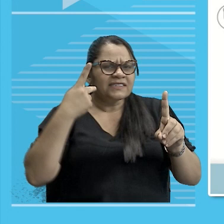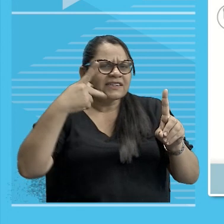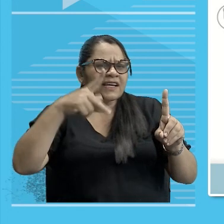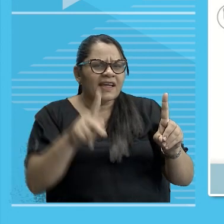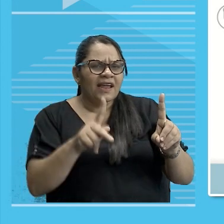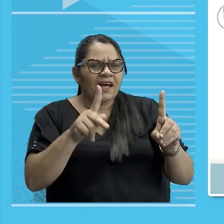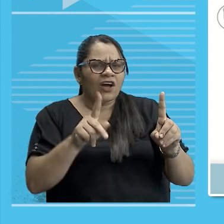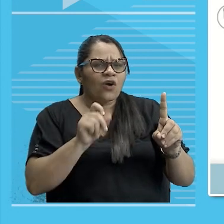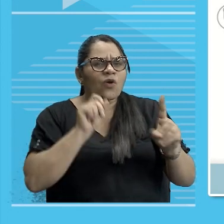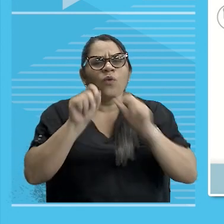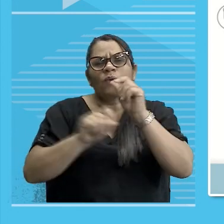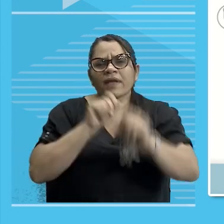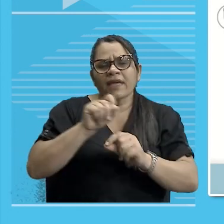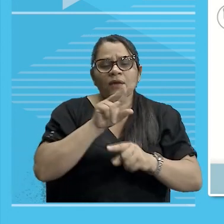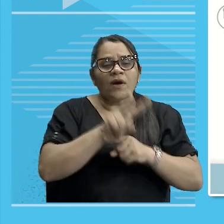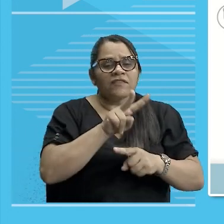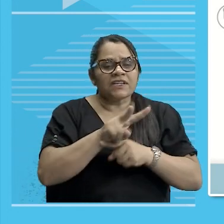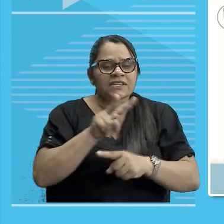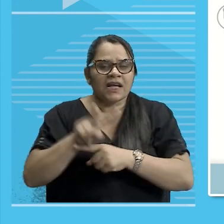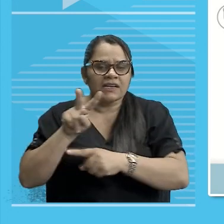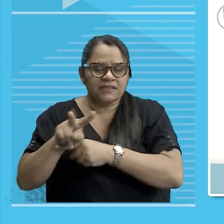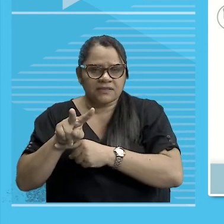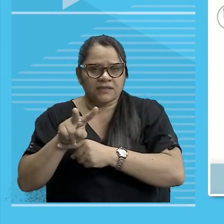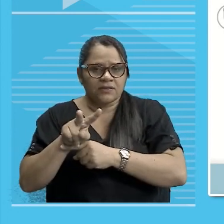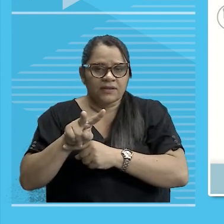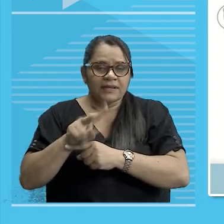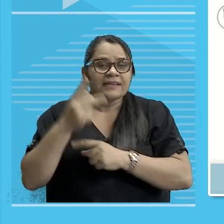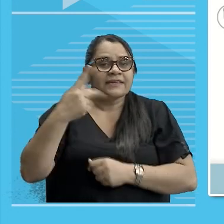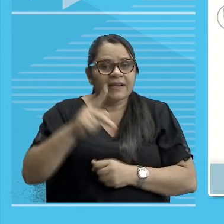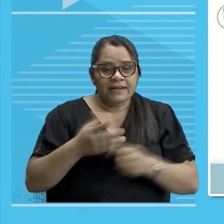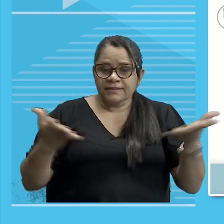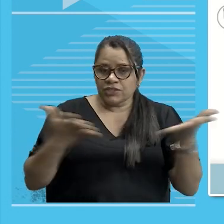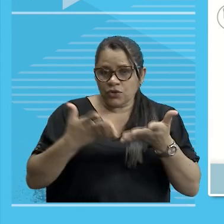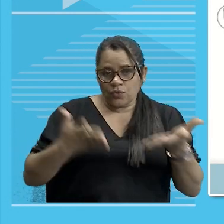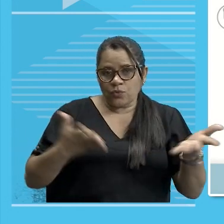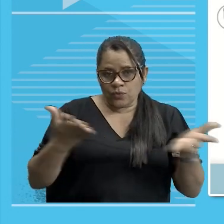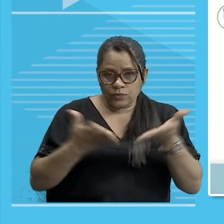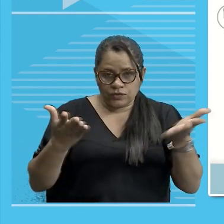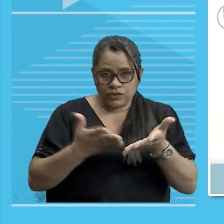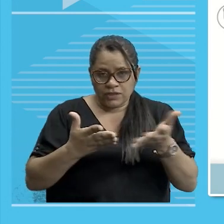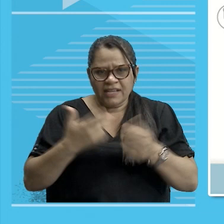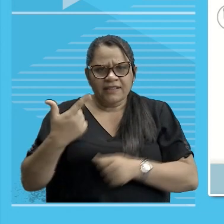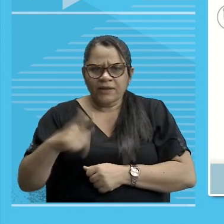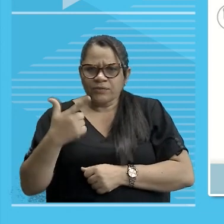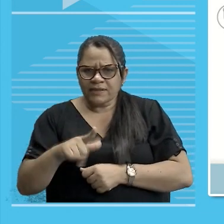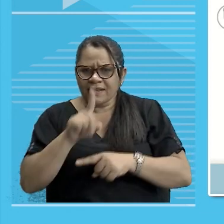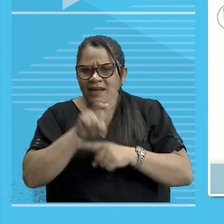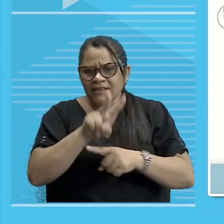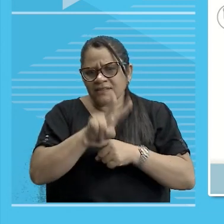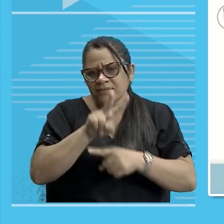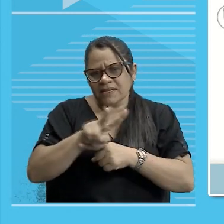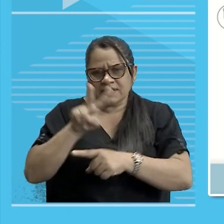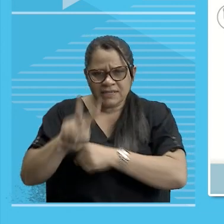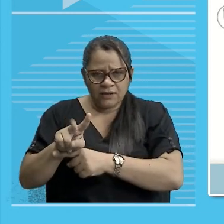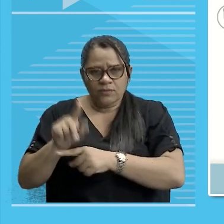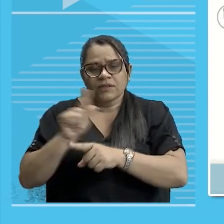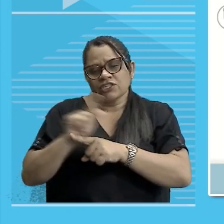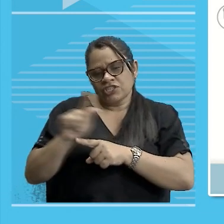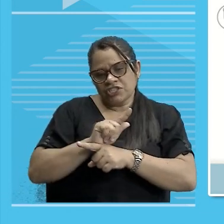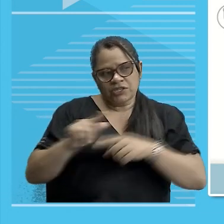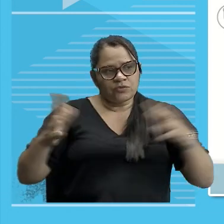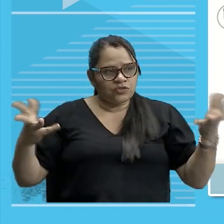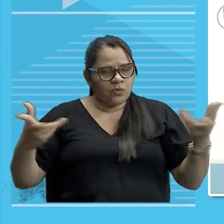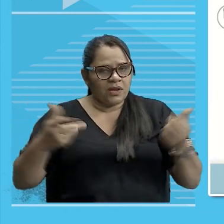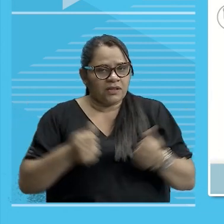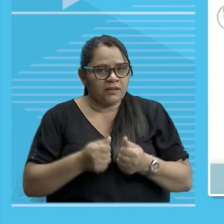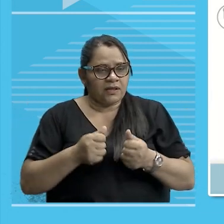expressão Será que hoje não existe expressão mais gente dentro da gestão de qualidade será gente